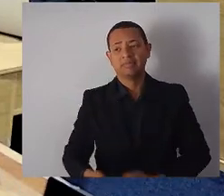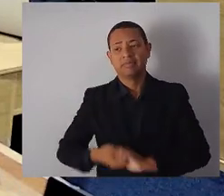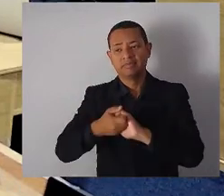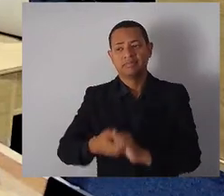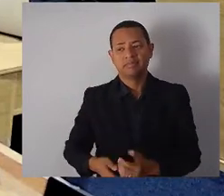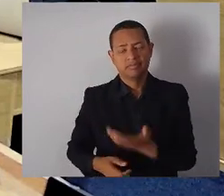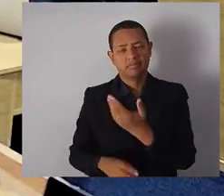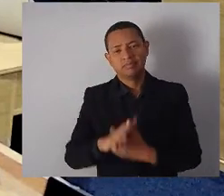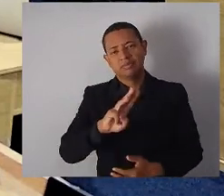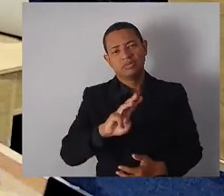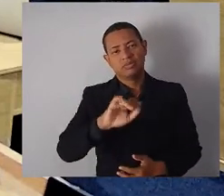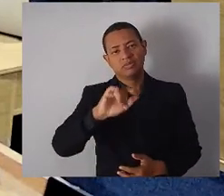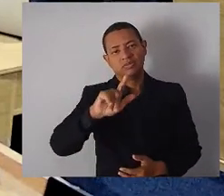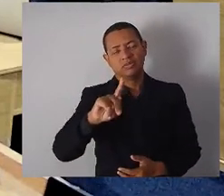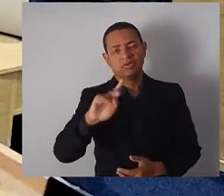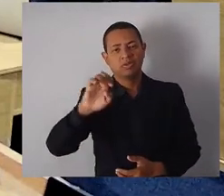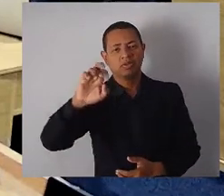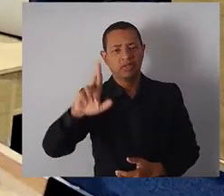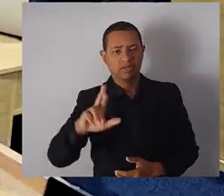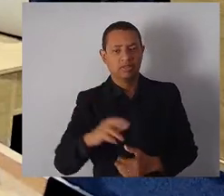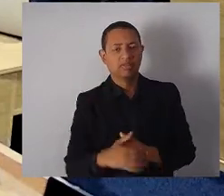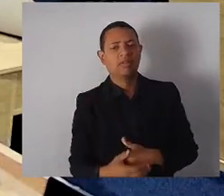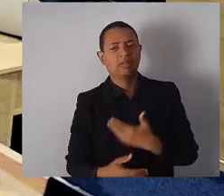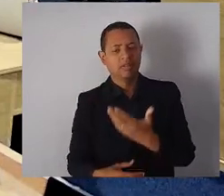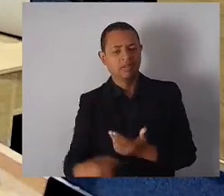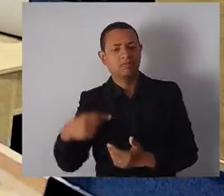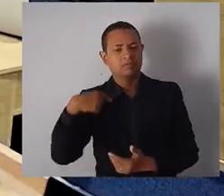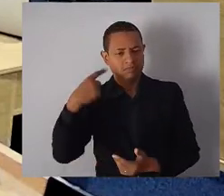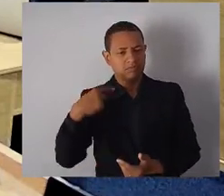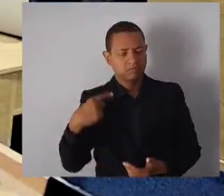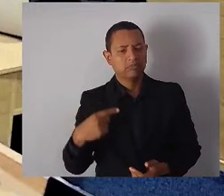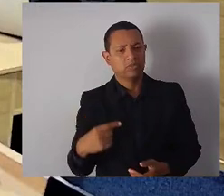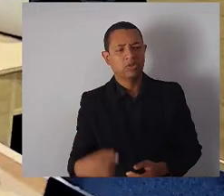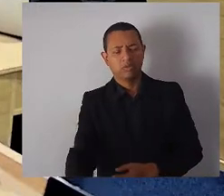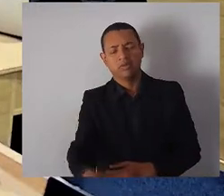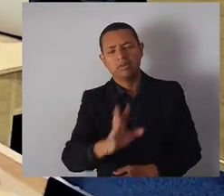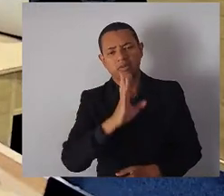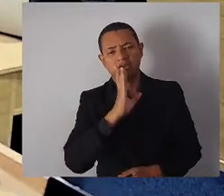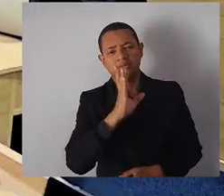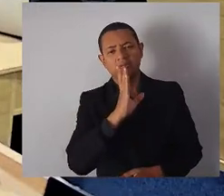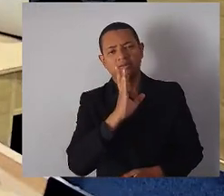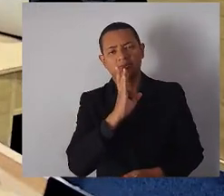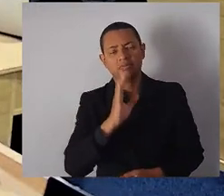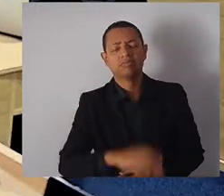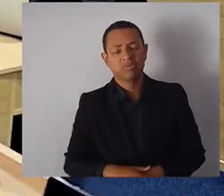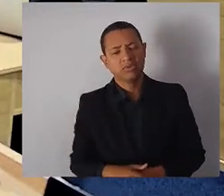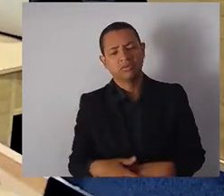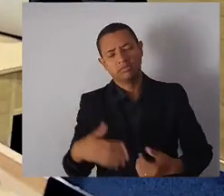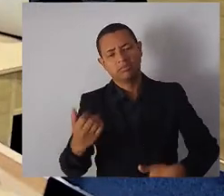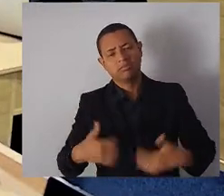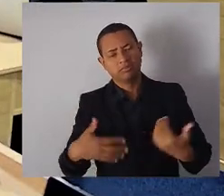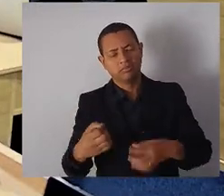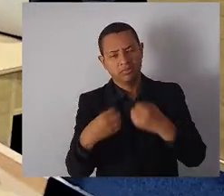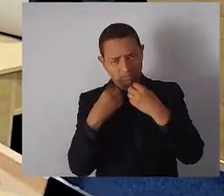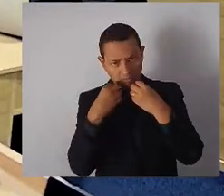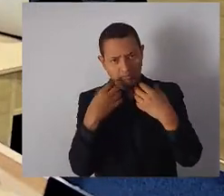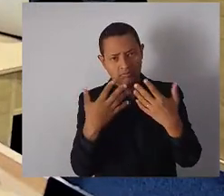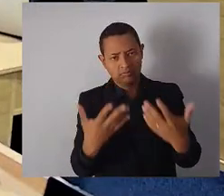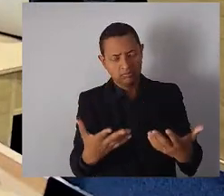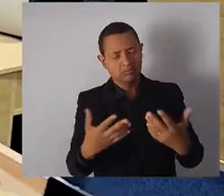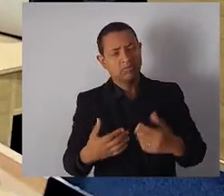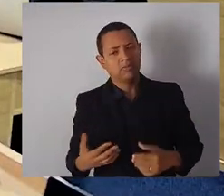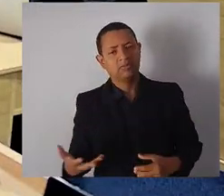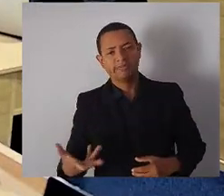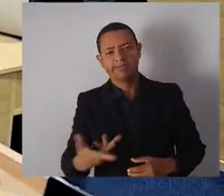também um advogado conhecido, um advogado combativo, e aqui expôs muito bem, estamos até acatando o argumento que Sua